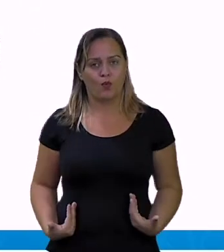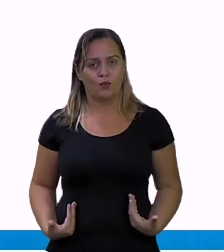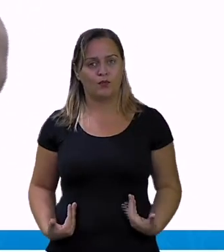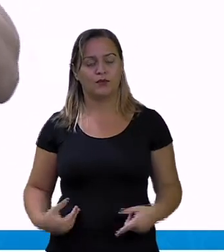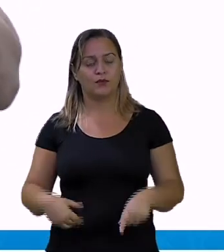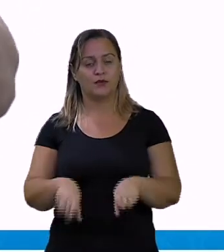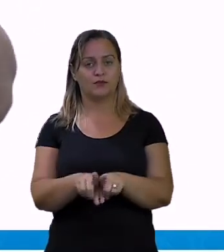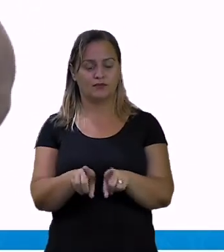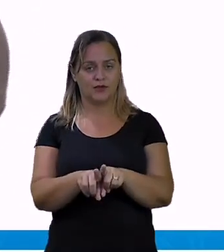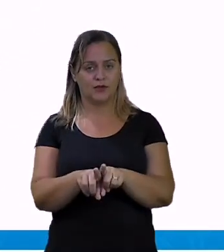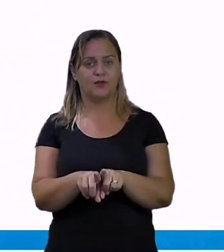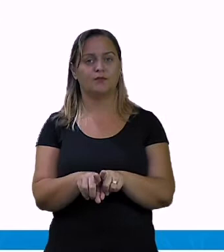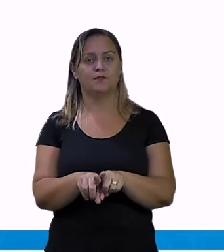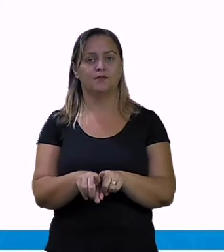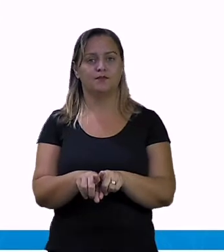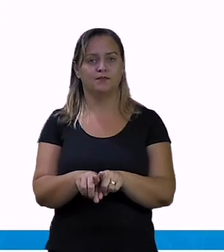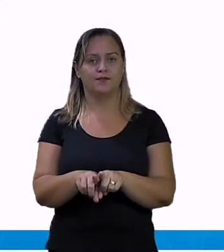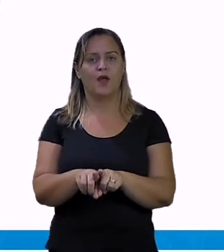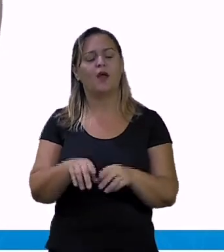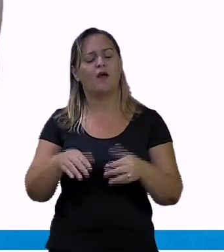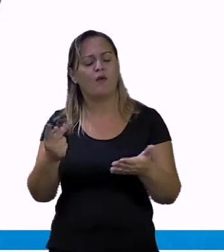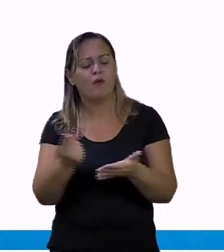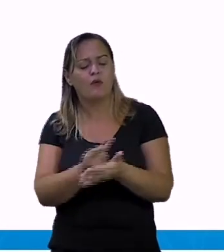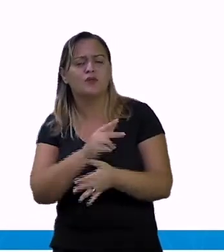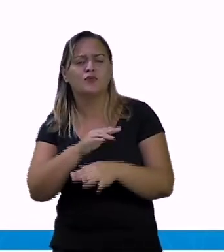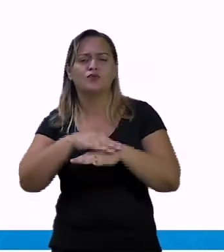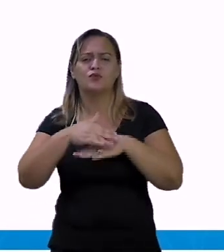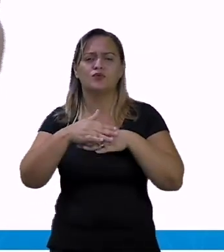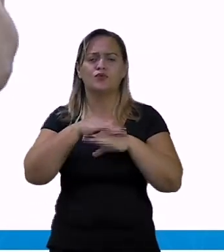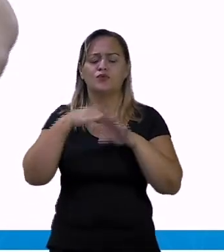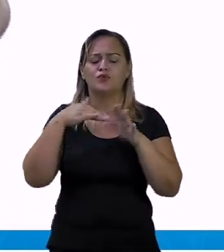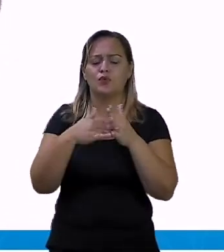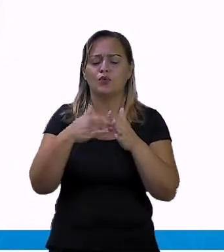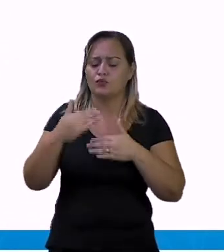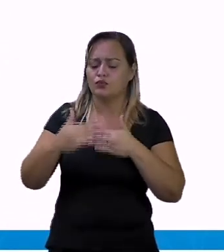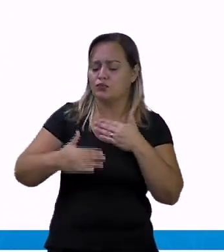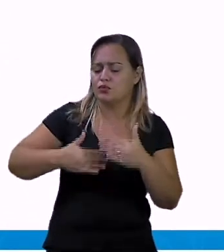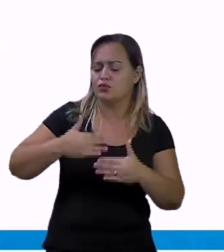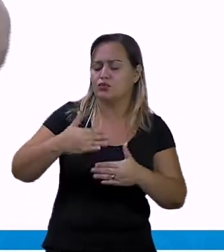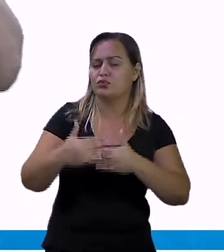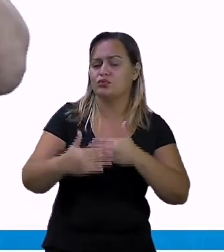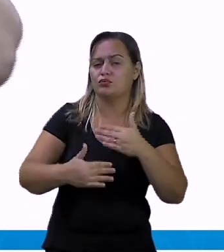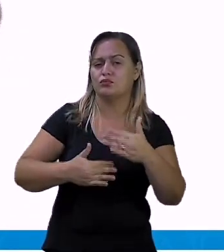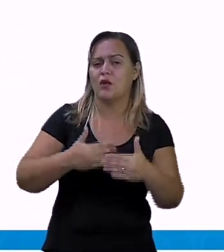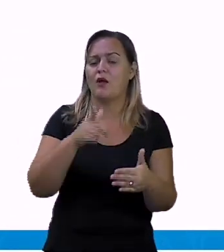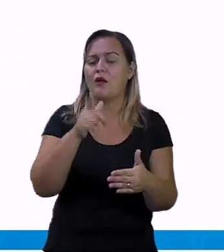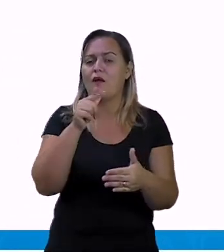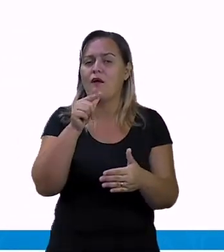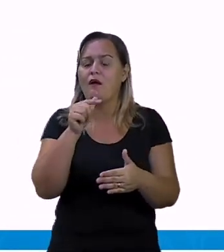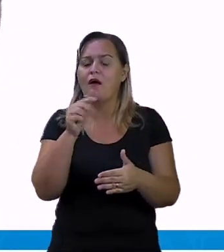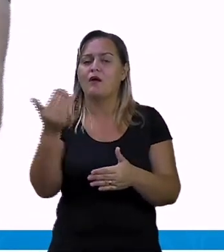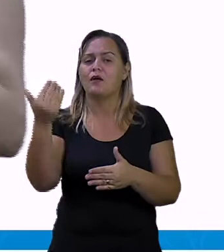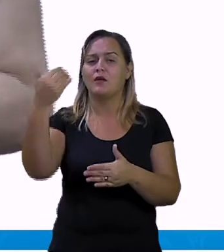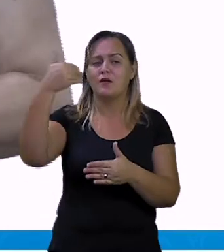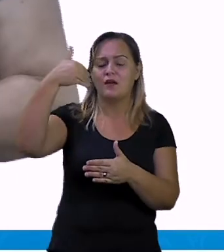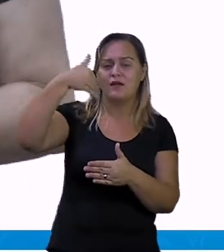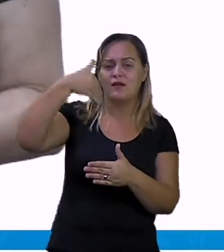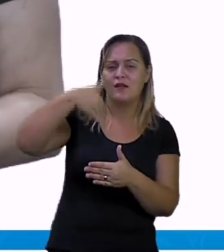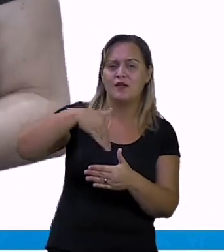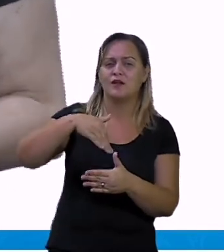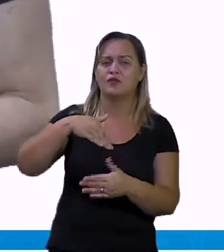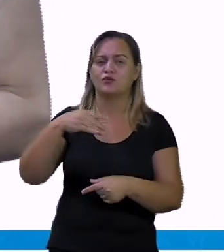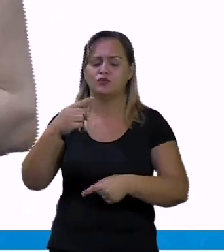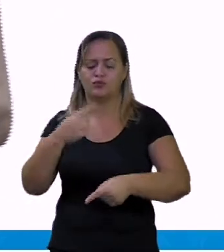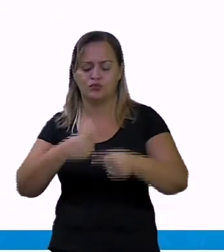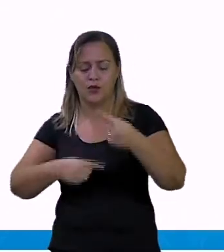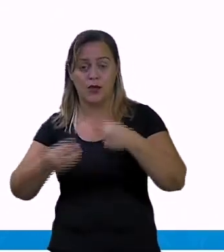Então, faz todo esse processo de filtragem da água. Entra pela boca, passa pelas brânquias e com isso